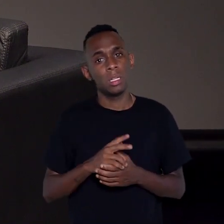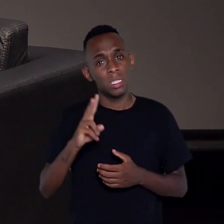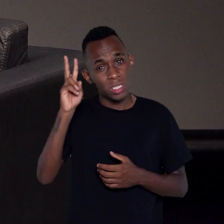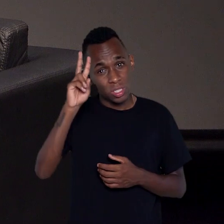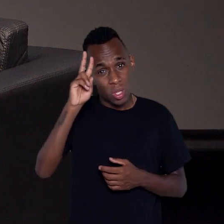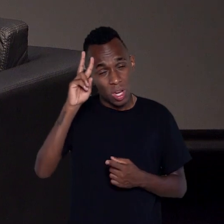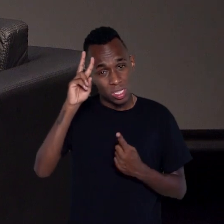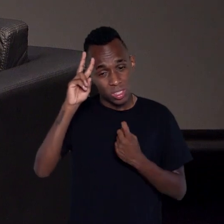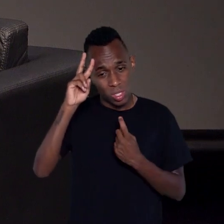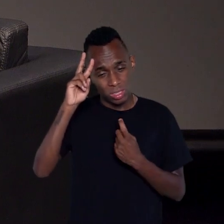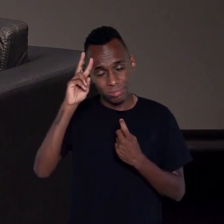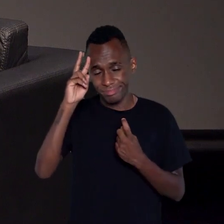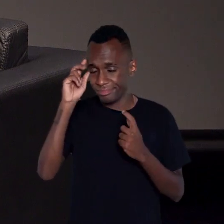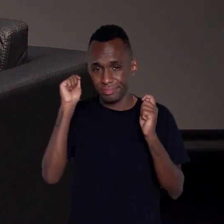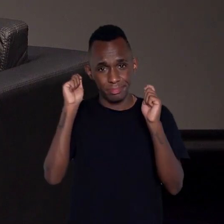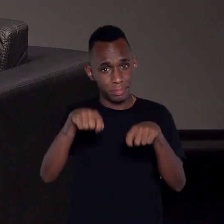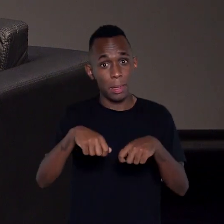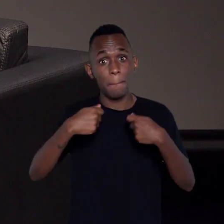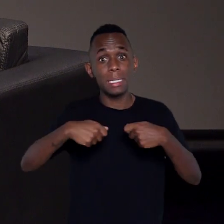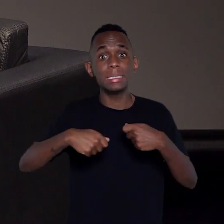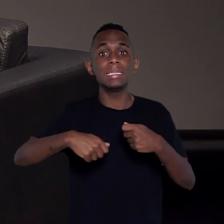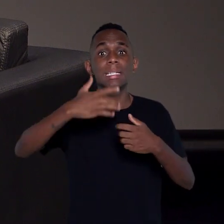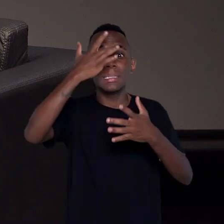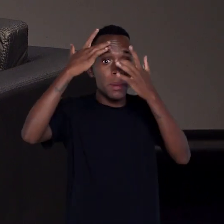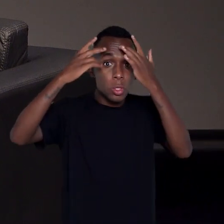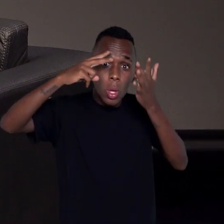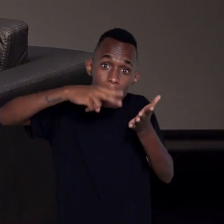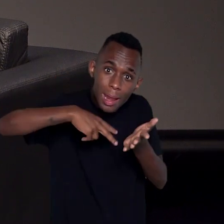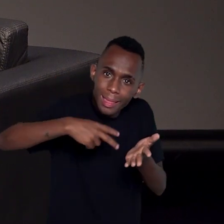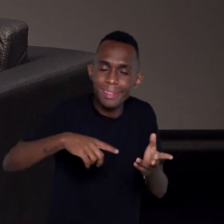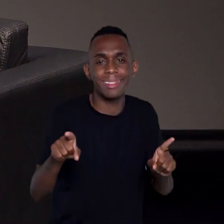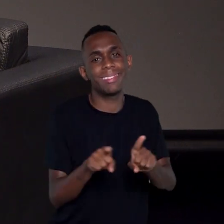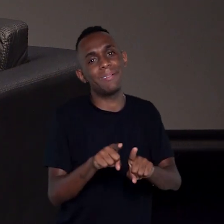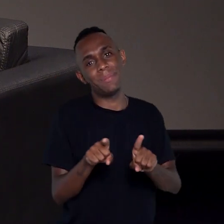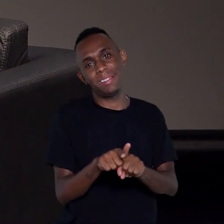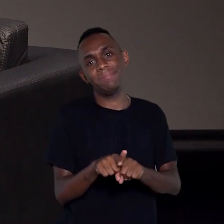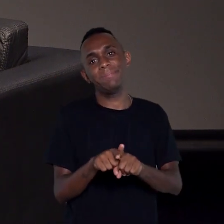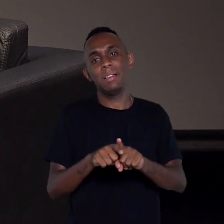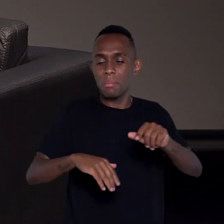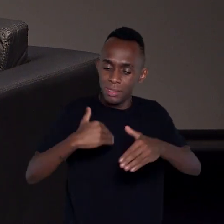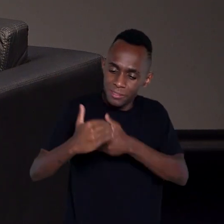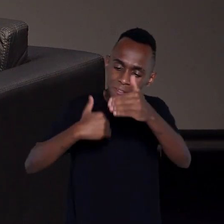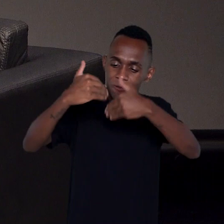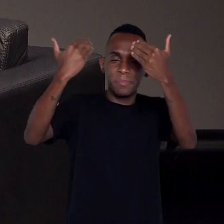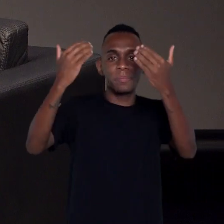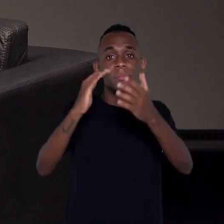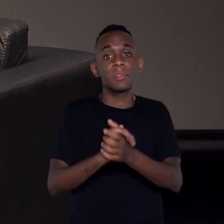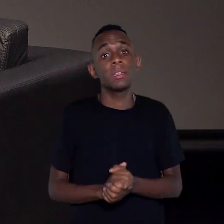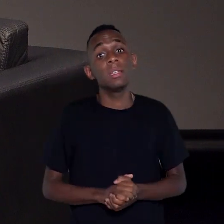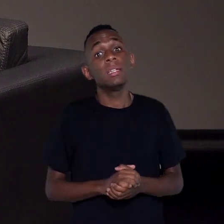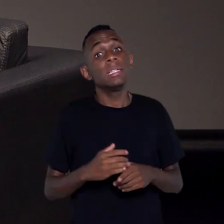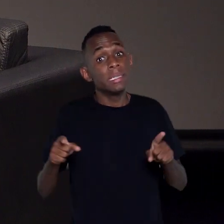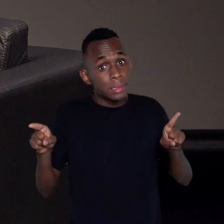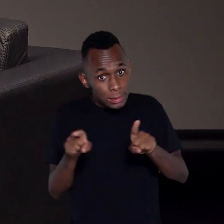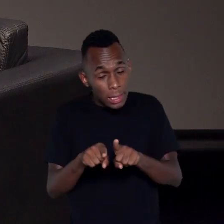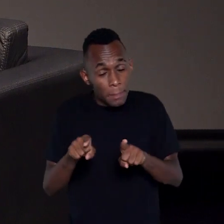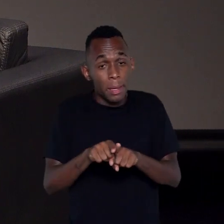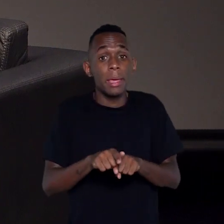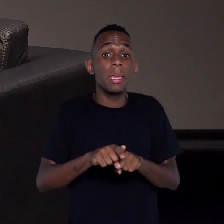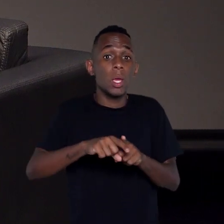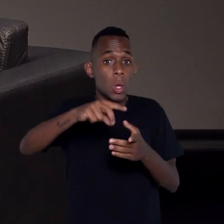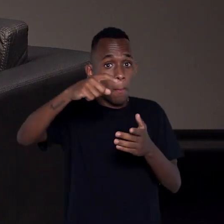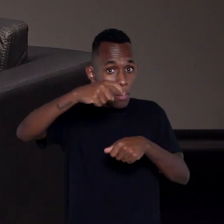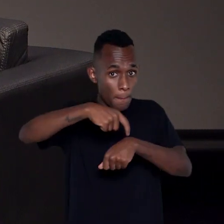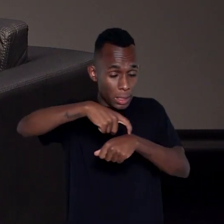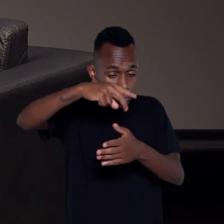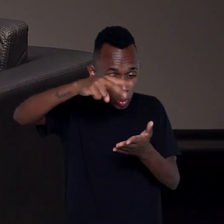não tem vida. Ela ganha vida no corpo do leitor. E ganha vida quando o leitor também constrói